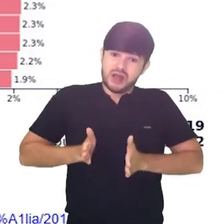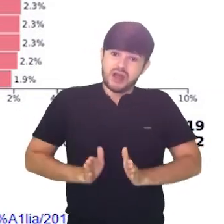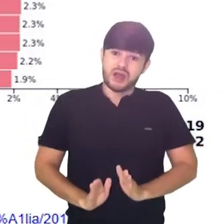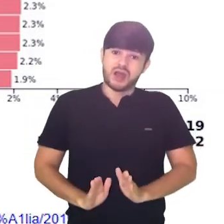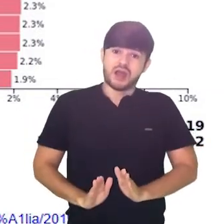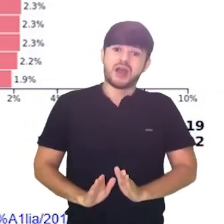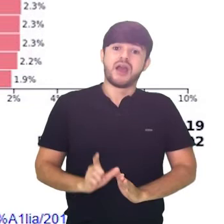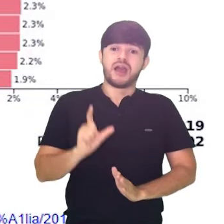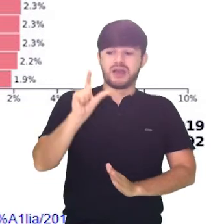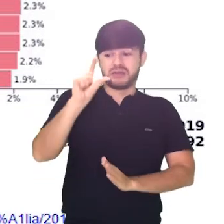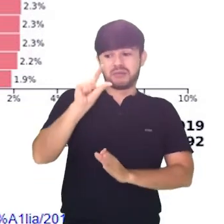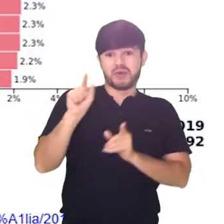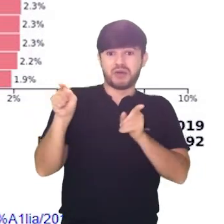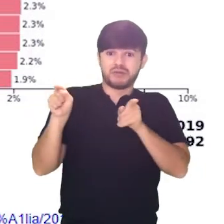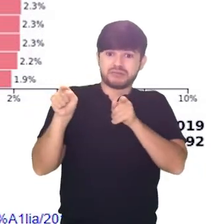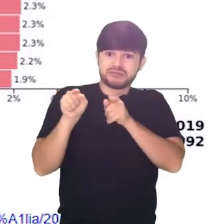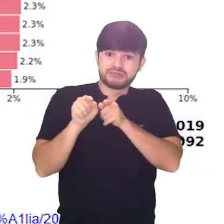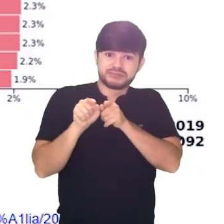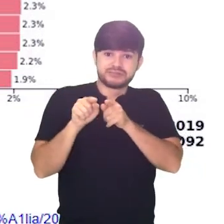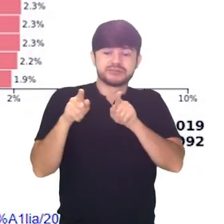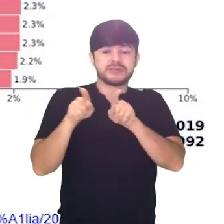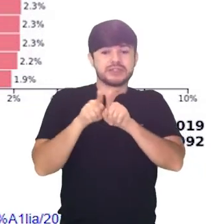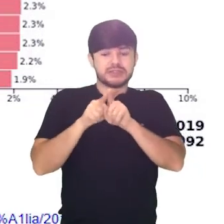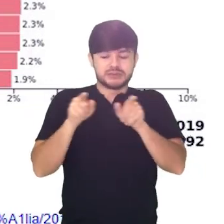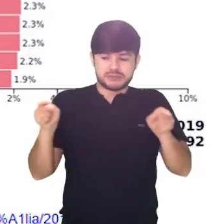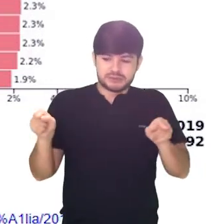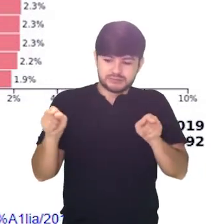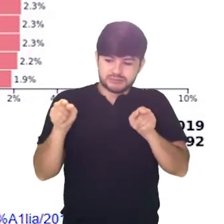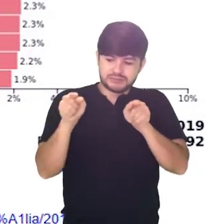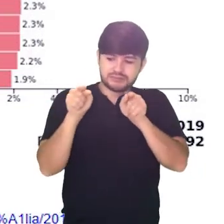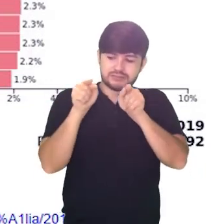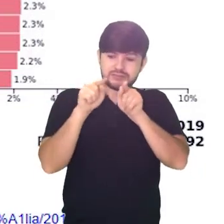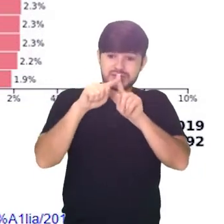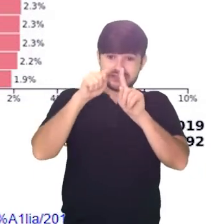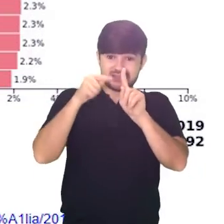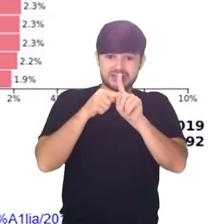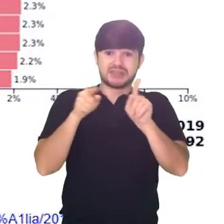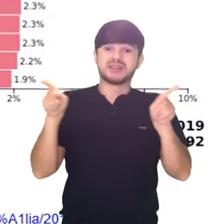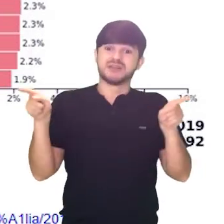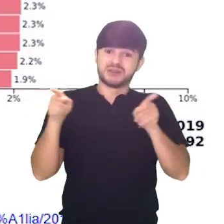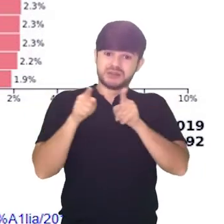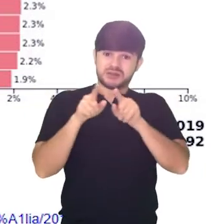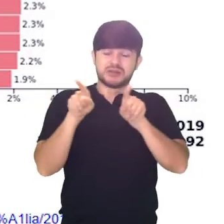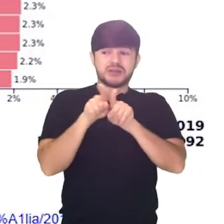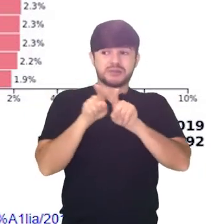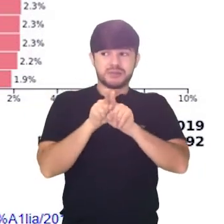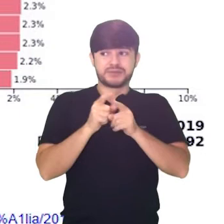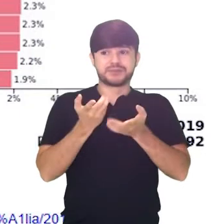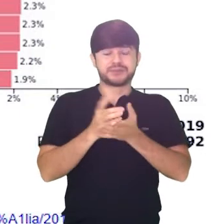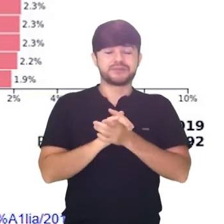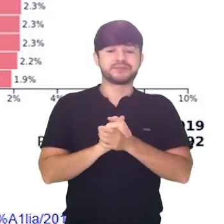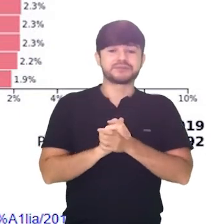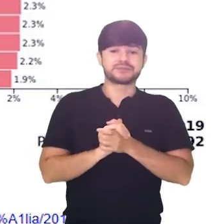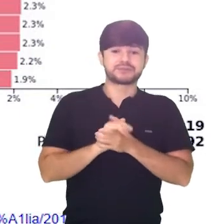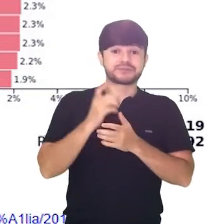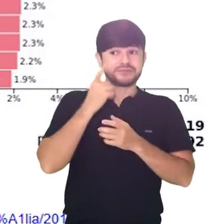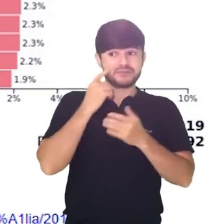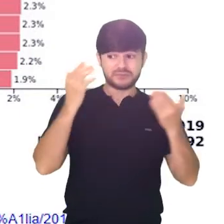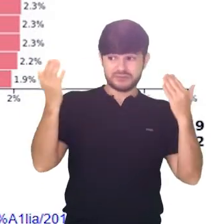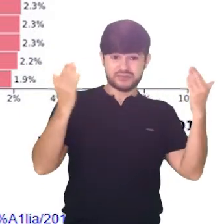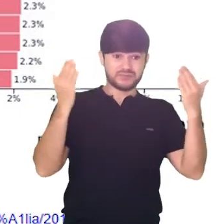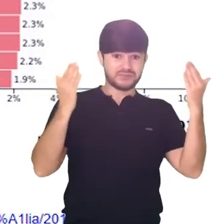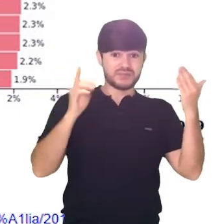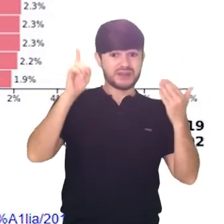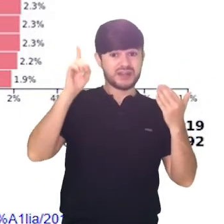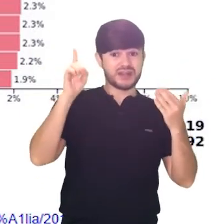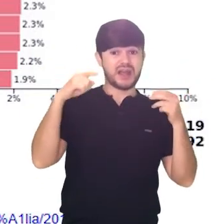Itália ela é baixa, a taxa de fecundidade na Itália também é baixa, quando comparados à de Caruaru. As coisas têm que